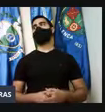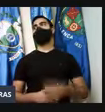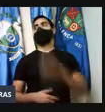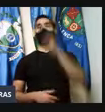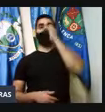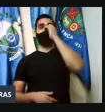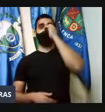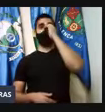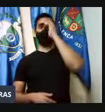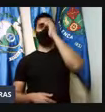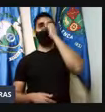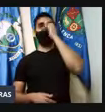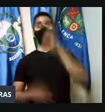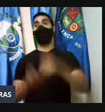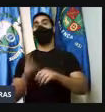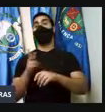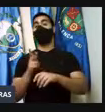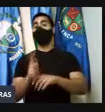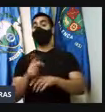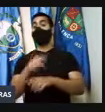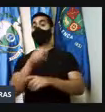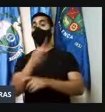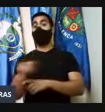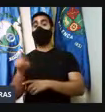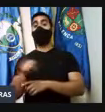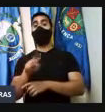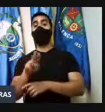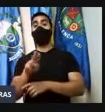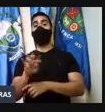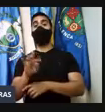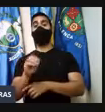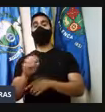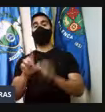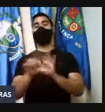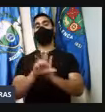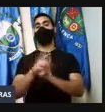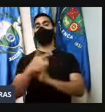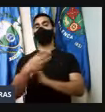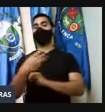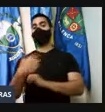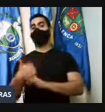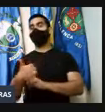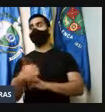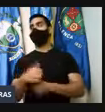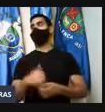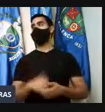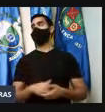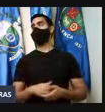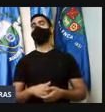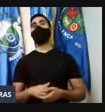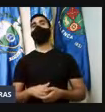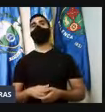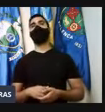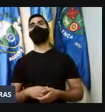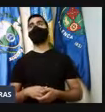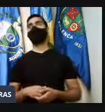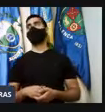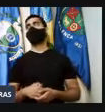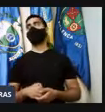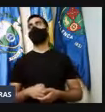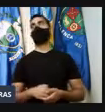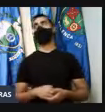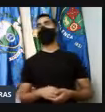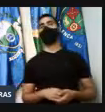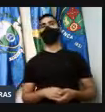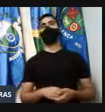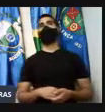Então, manutenção do veto da Lei Ordinária 231, mensagem 043,